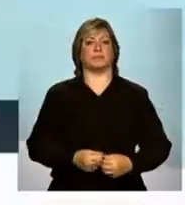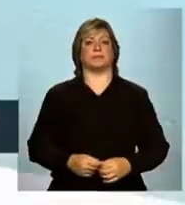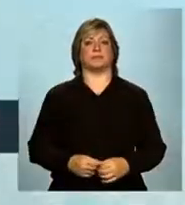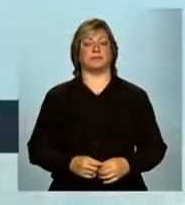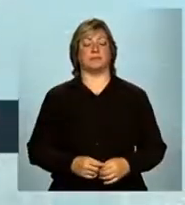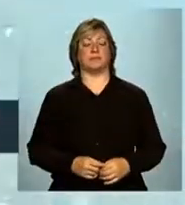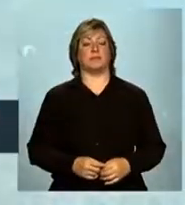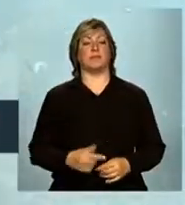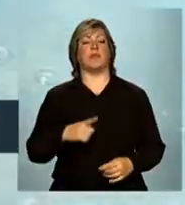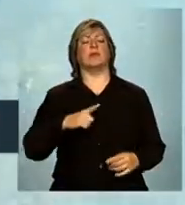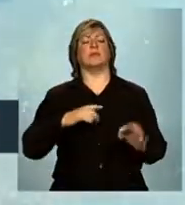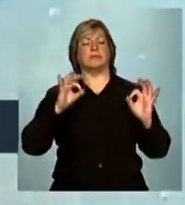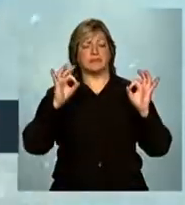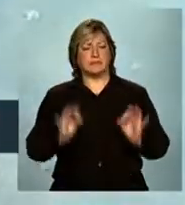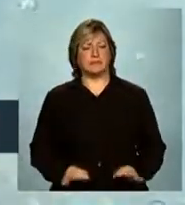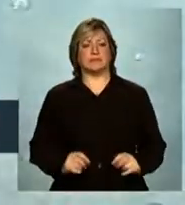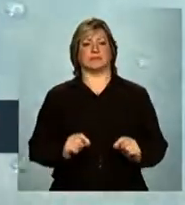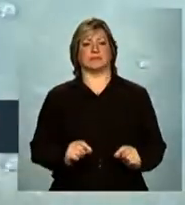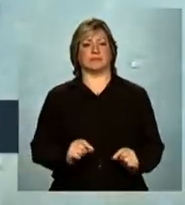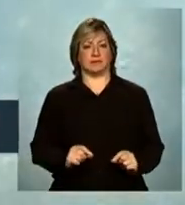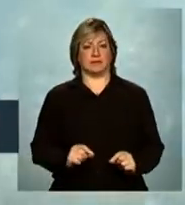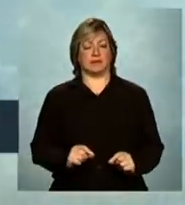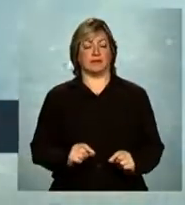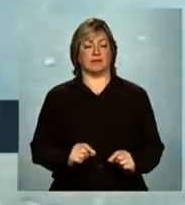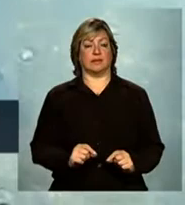e eu tenho certeza que